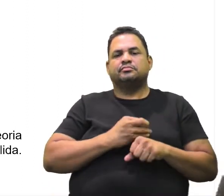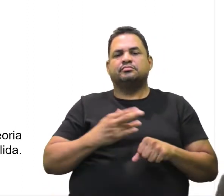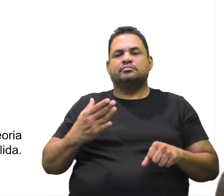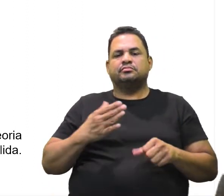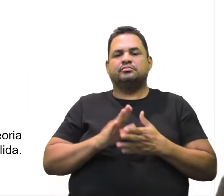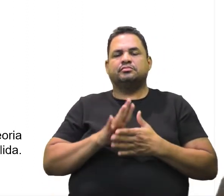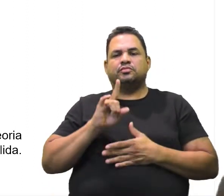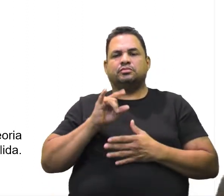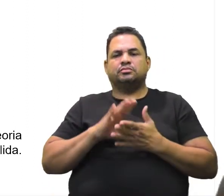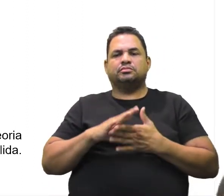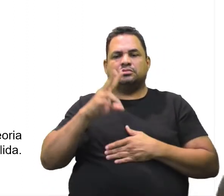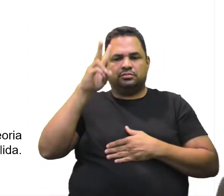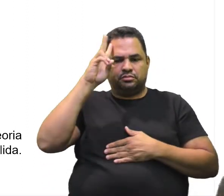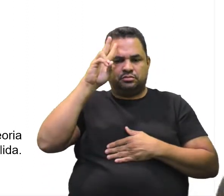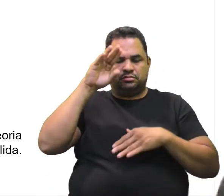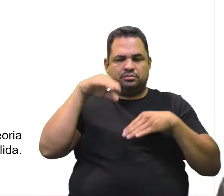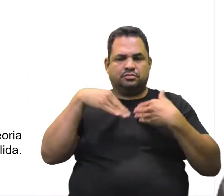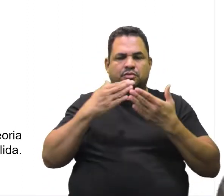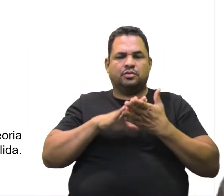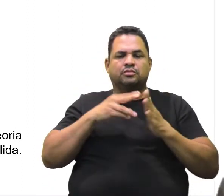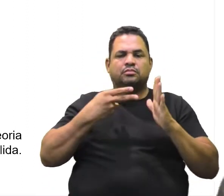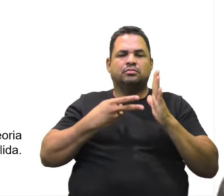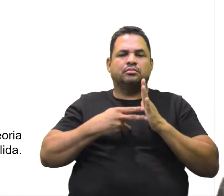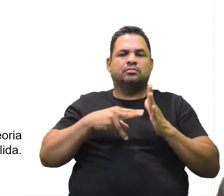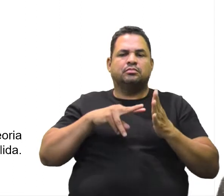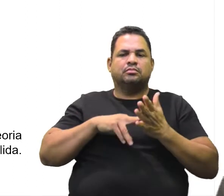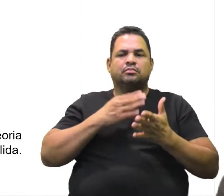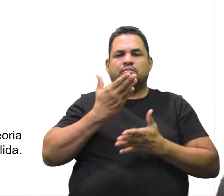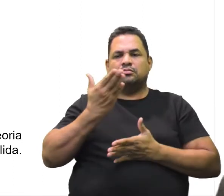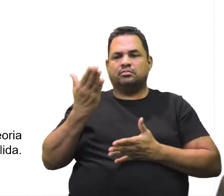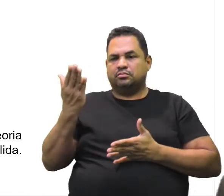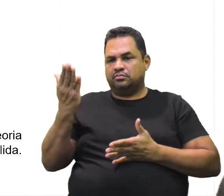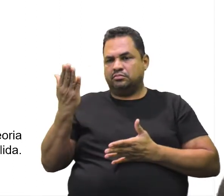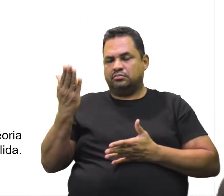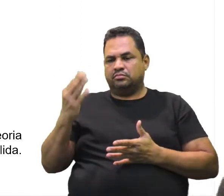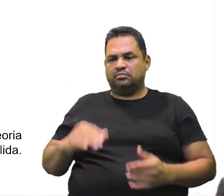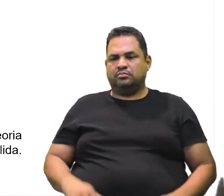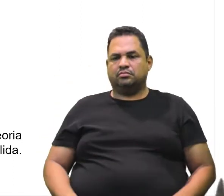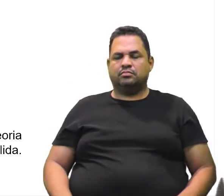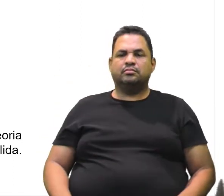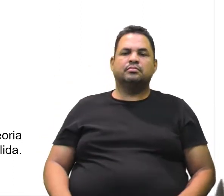Bronsted-Lowry, você se lembra o que que significa um ácido de Bronsted-Lowry?